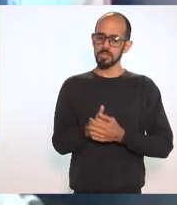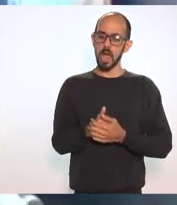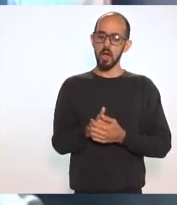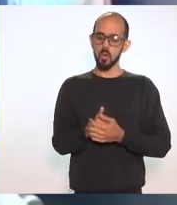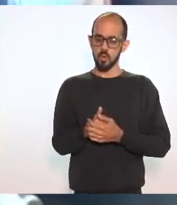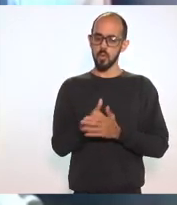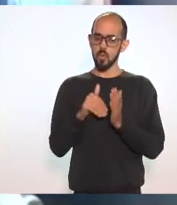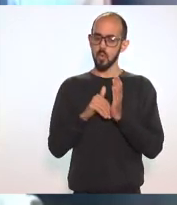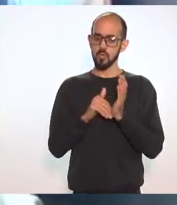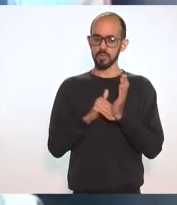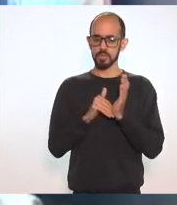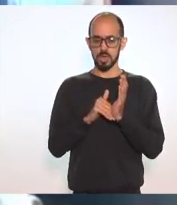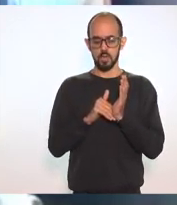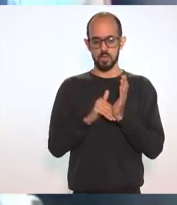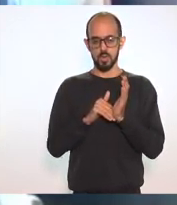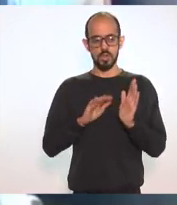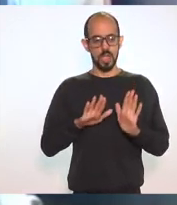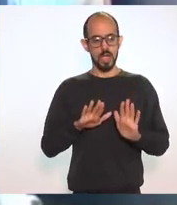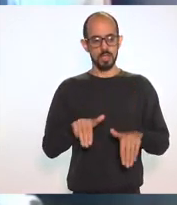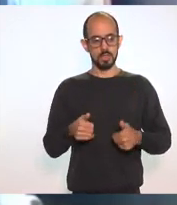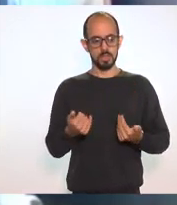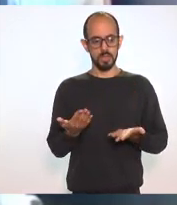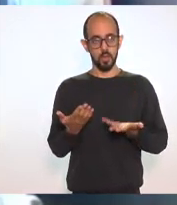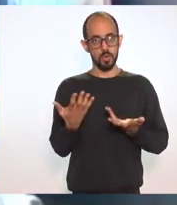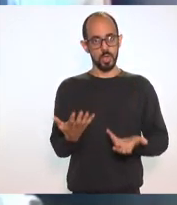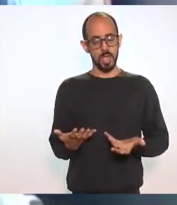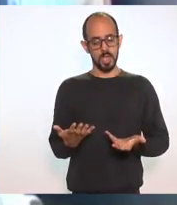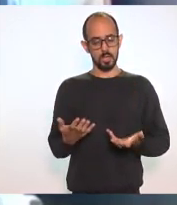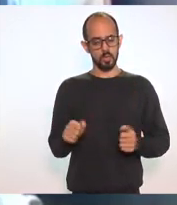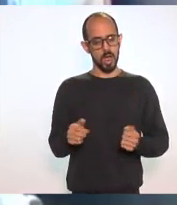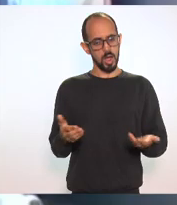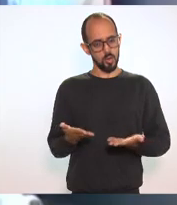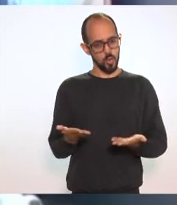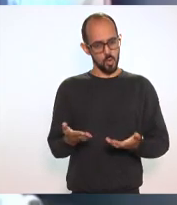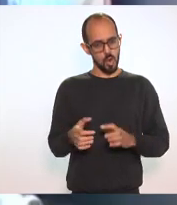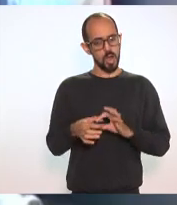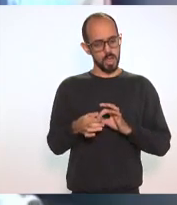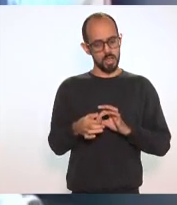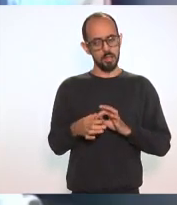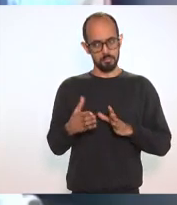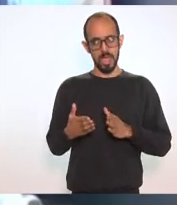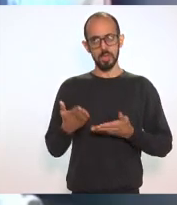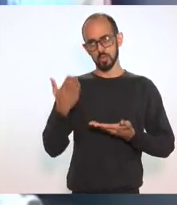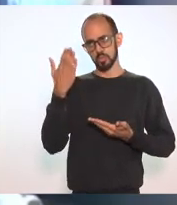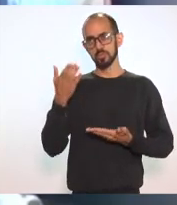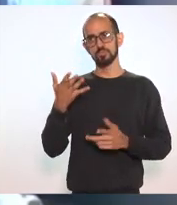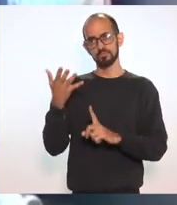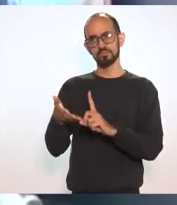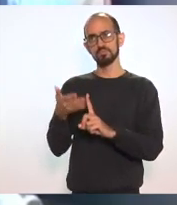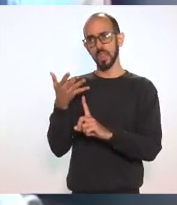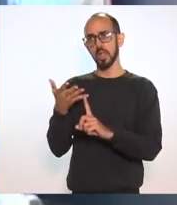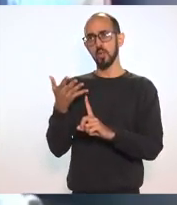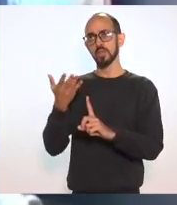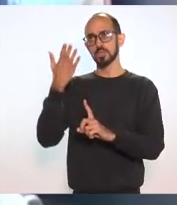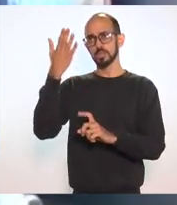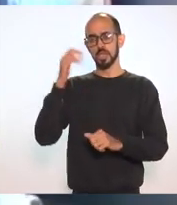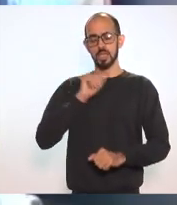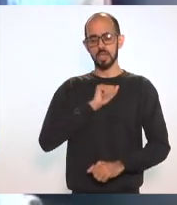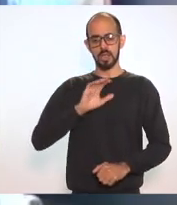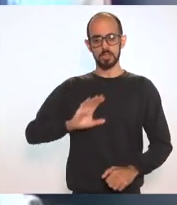divulgadas. Então, eu queria, de público, fazer esse reconhecimento. André Siciliano é um